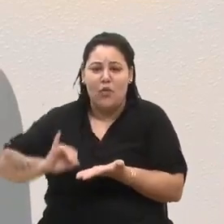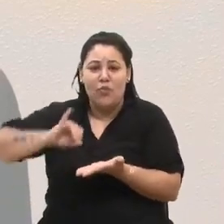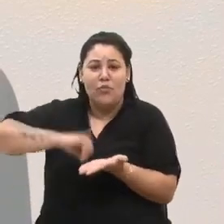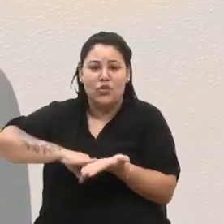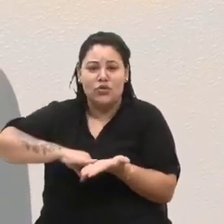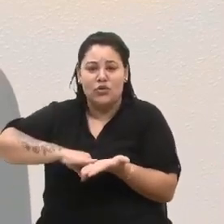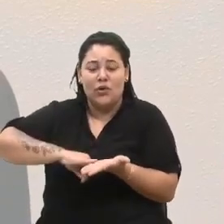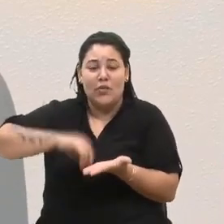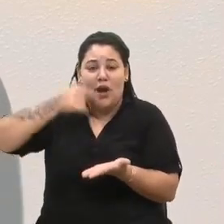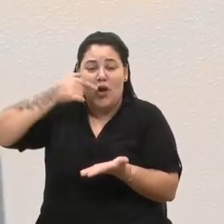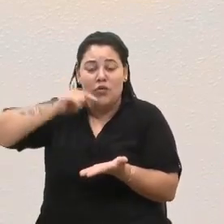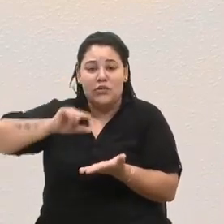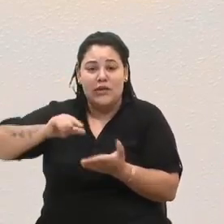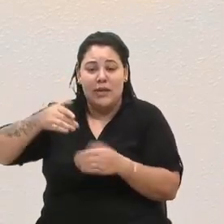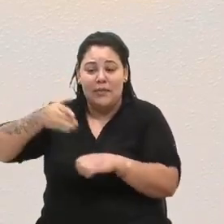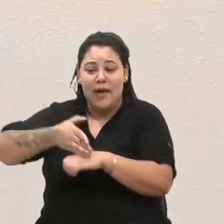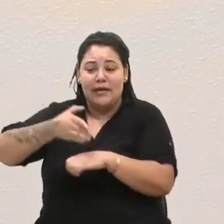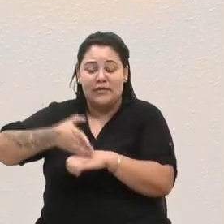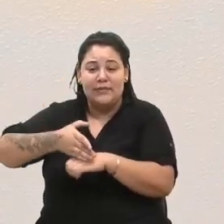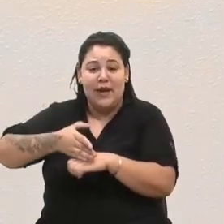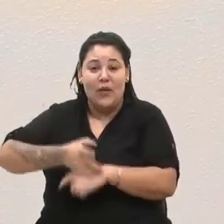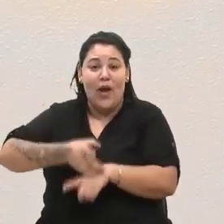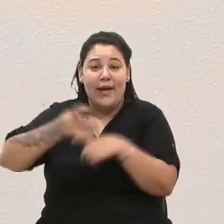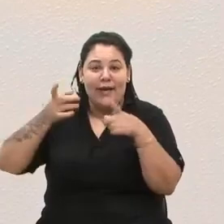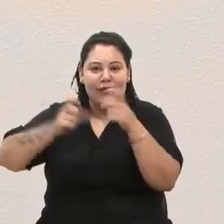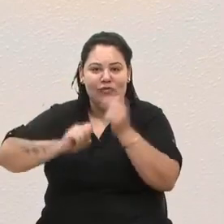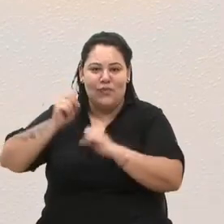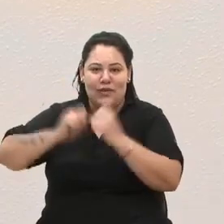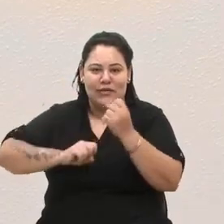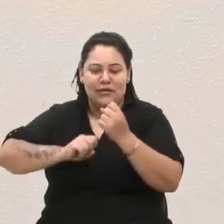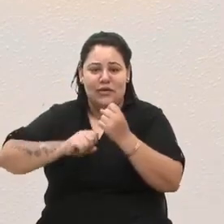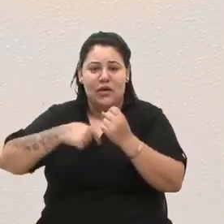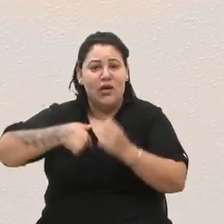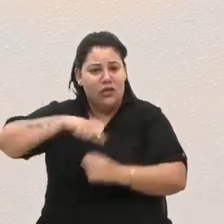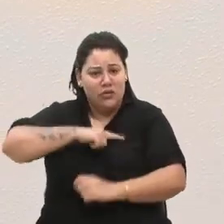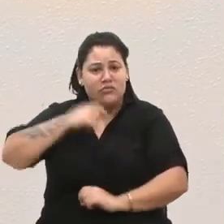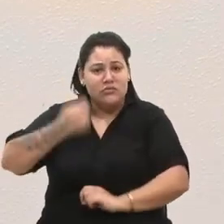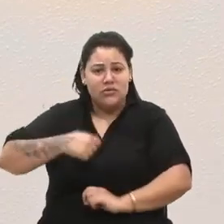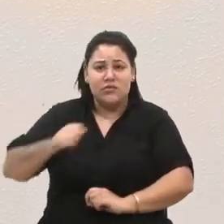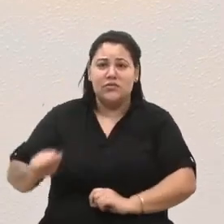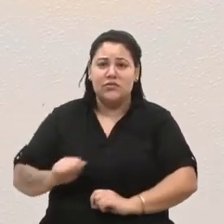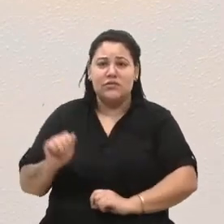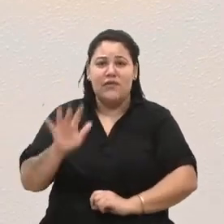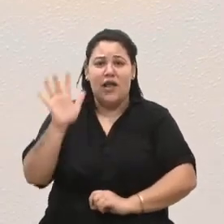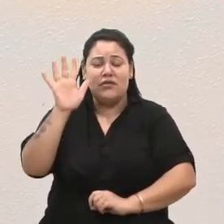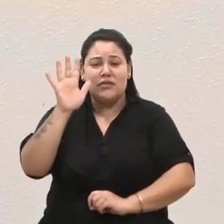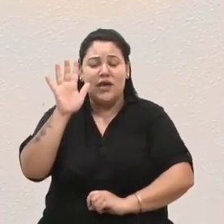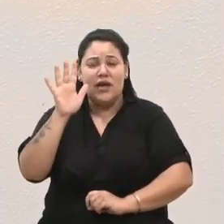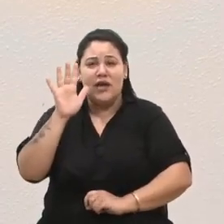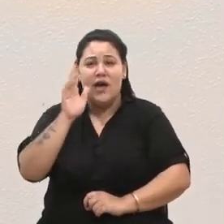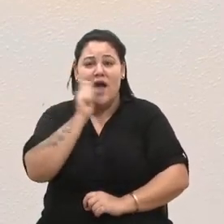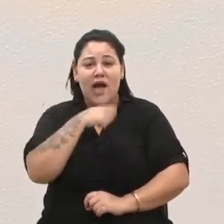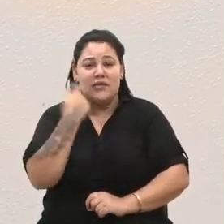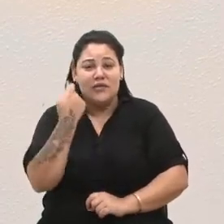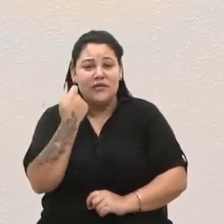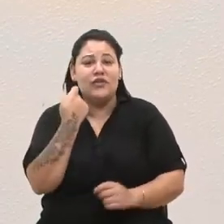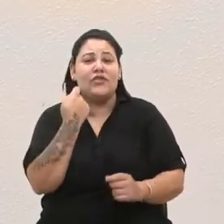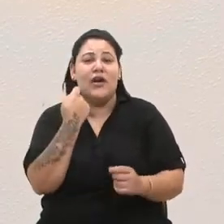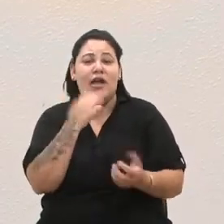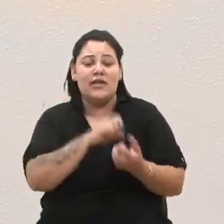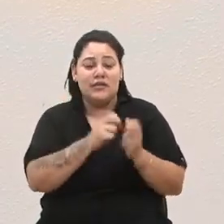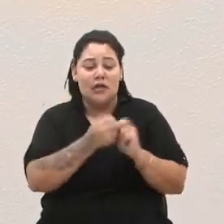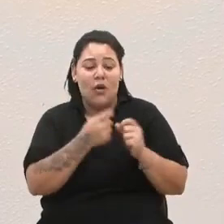poderem concorrer com as grandes. E a gente tem que valorizar a cerveja artesanal, porque eu sou